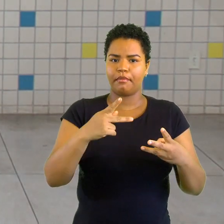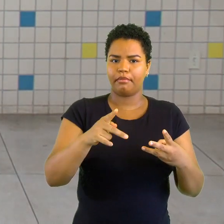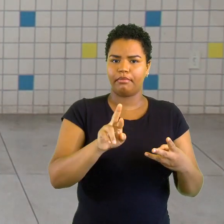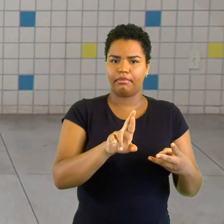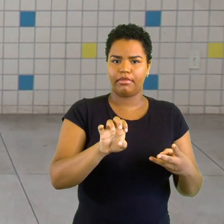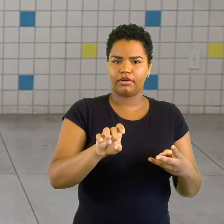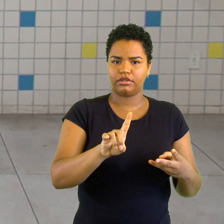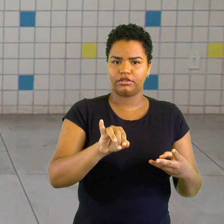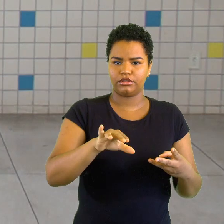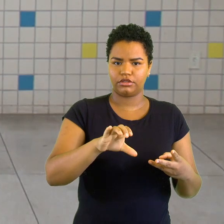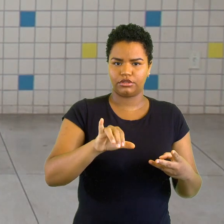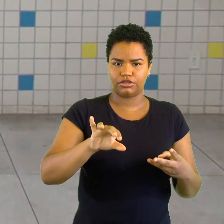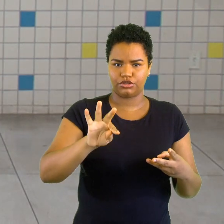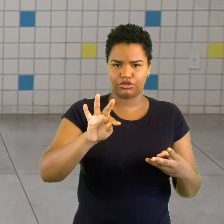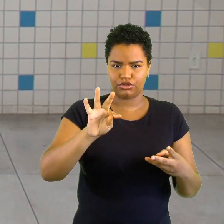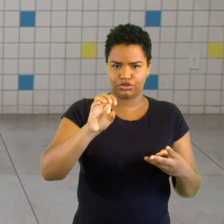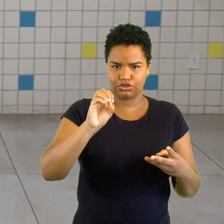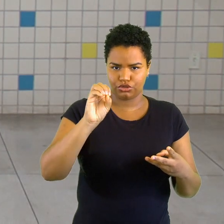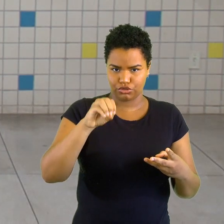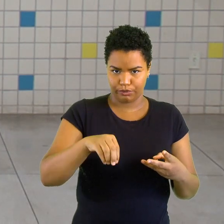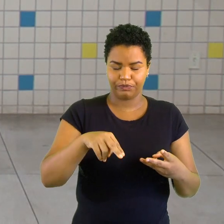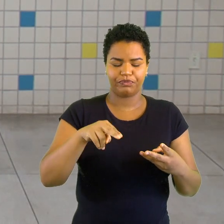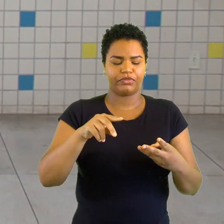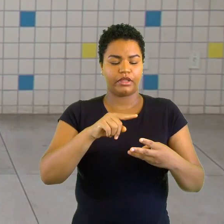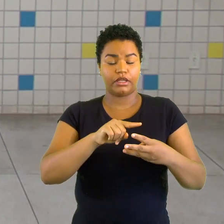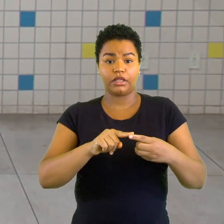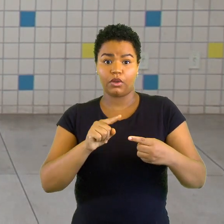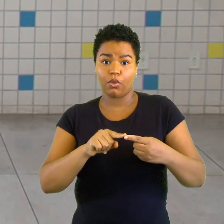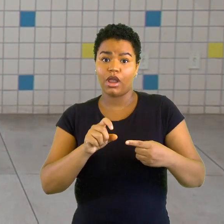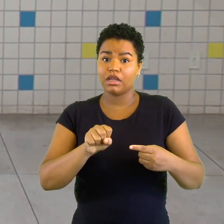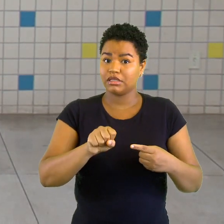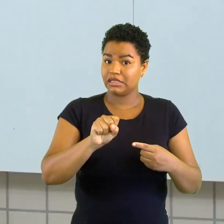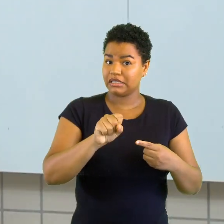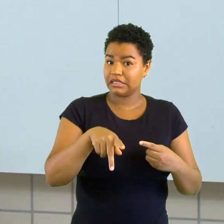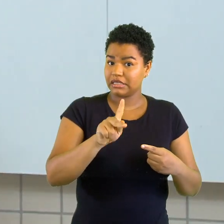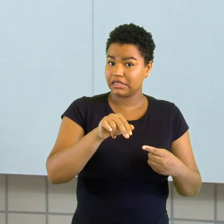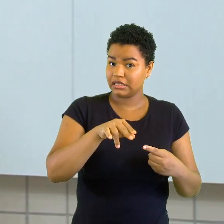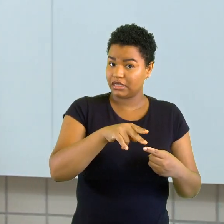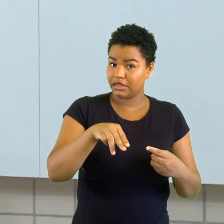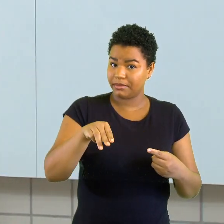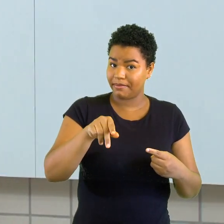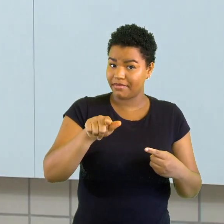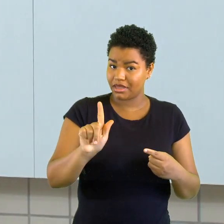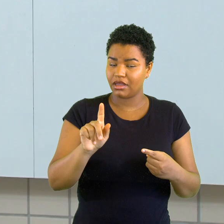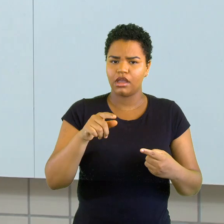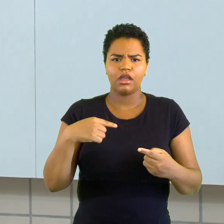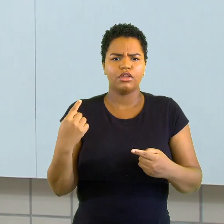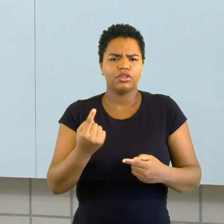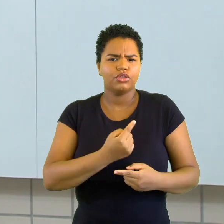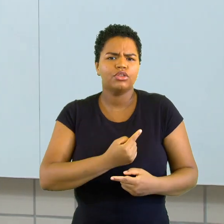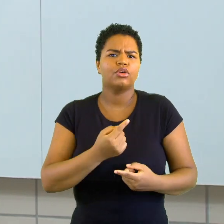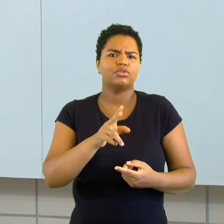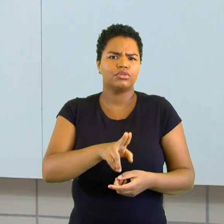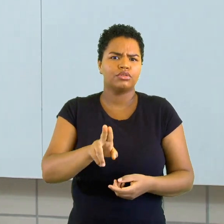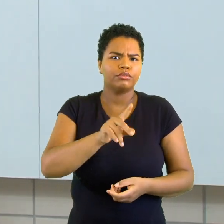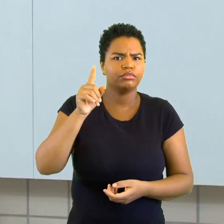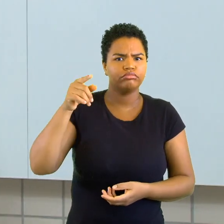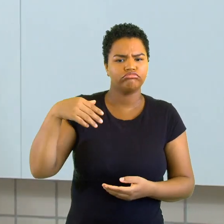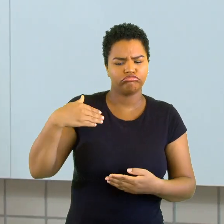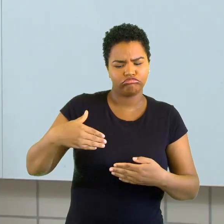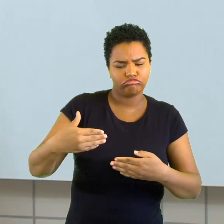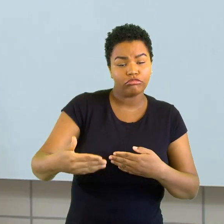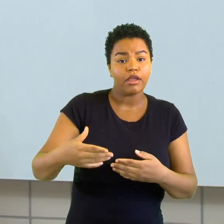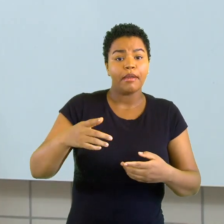skimming, ele trata de uma técnica muito usual no nosso dia a dia, que até mesmo nós não nos damos conta. Nós já fazemos